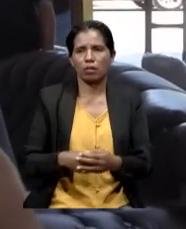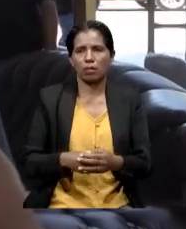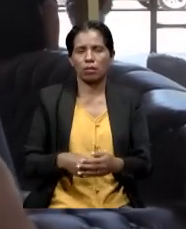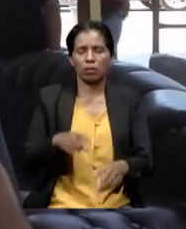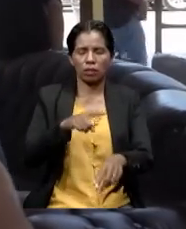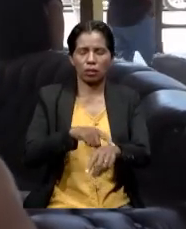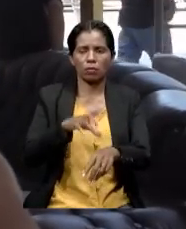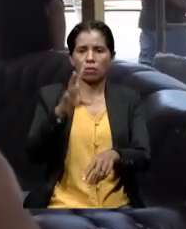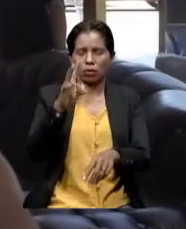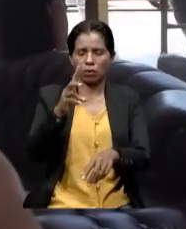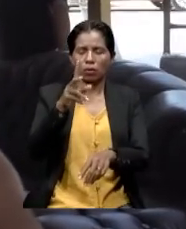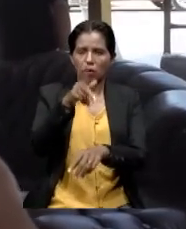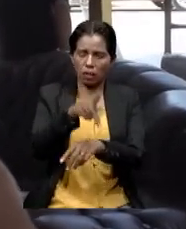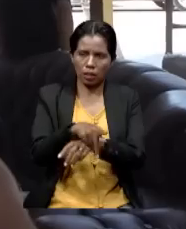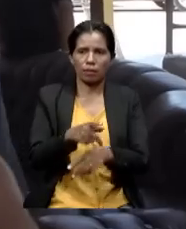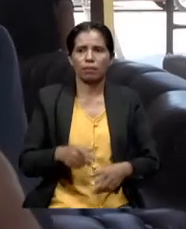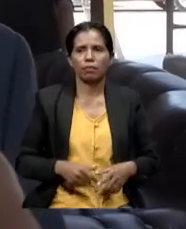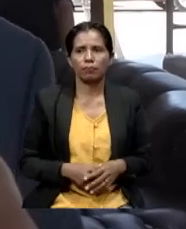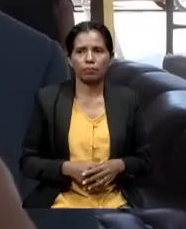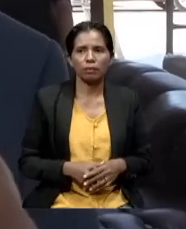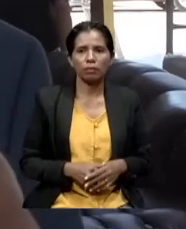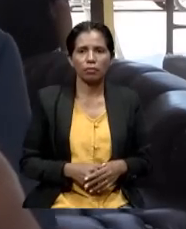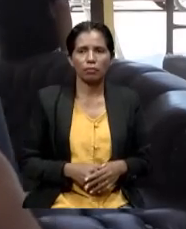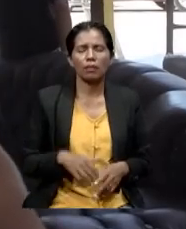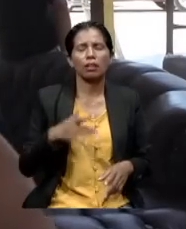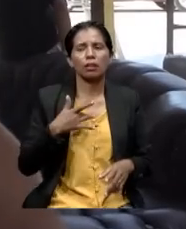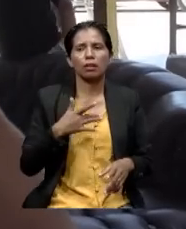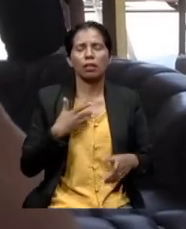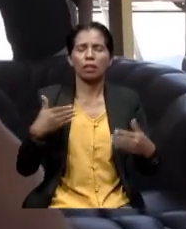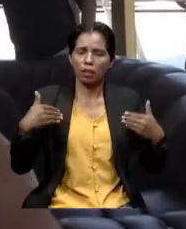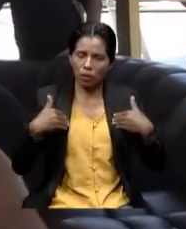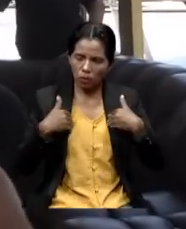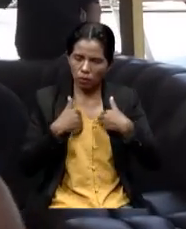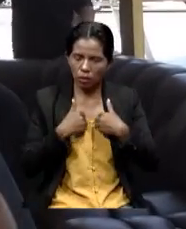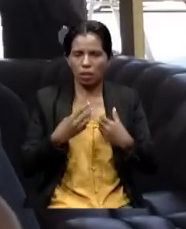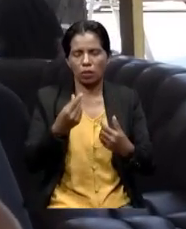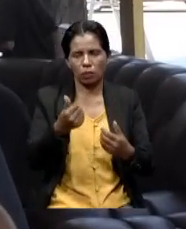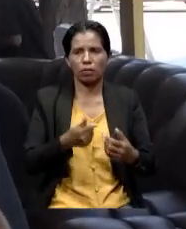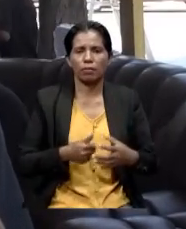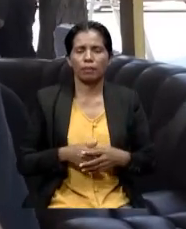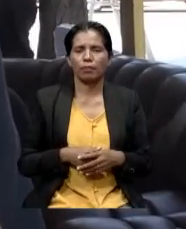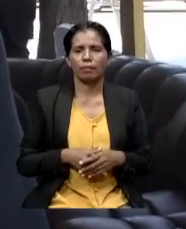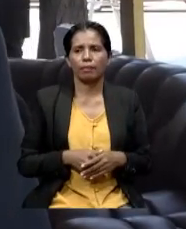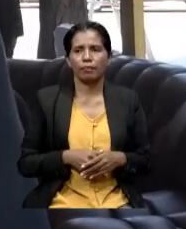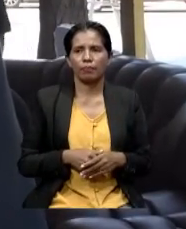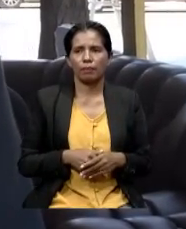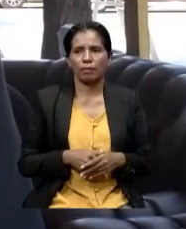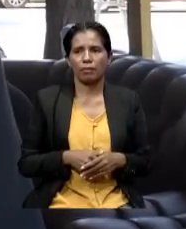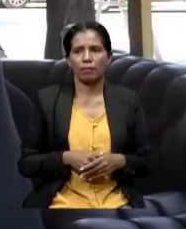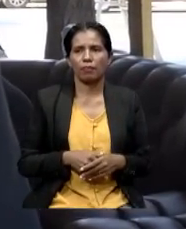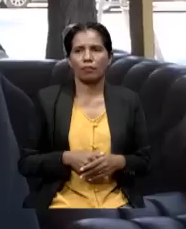kala tukuhitu kala nia sente kola ituan nia sente kola ituan i entau